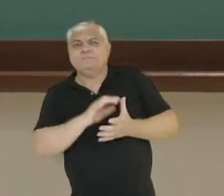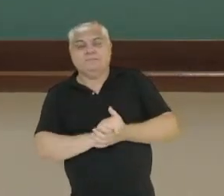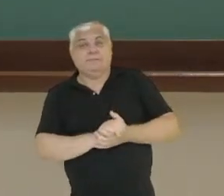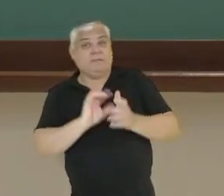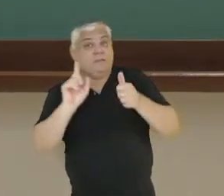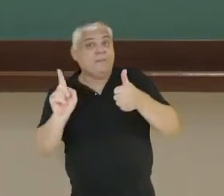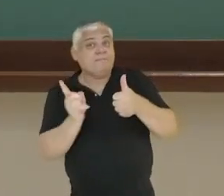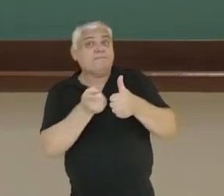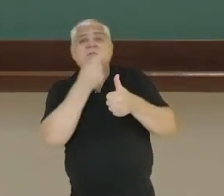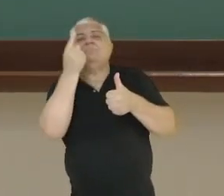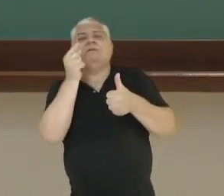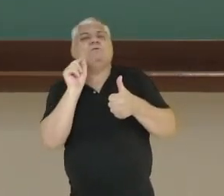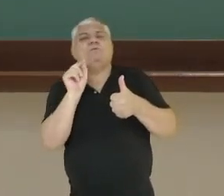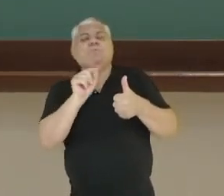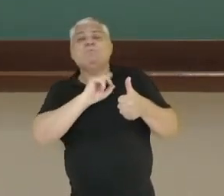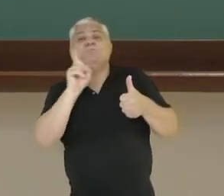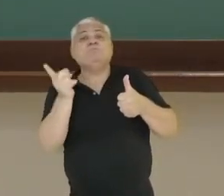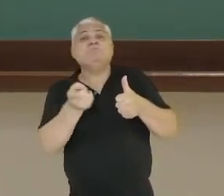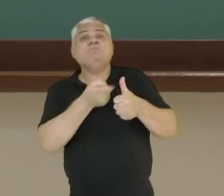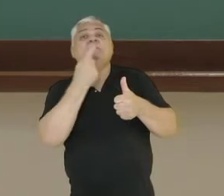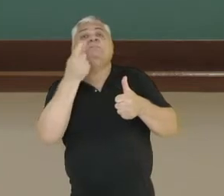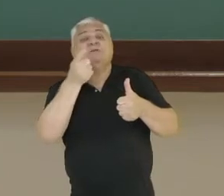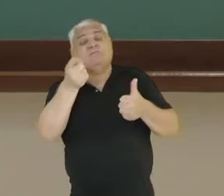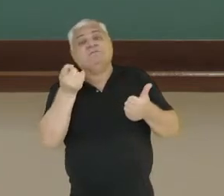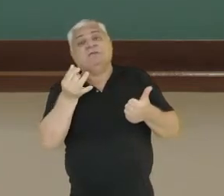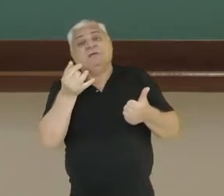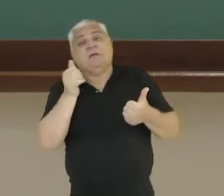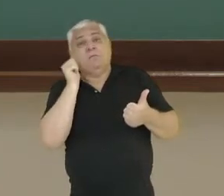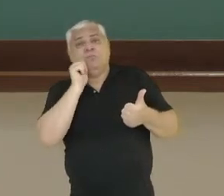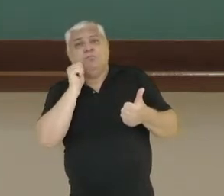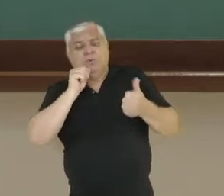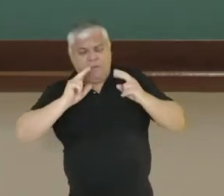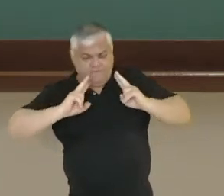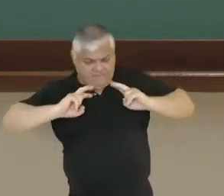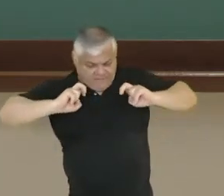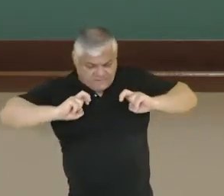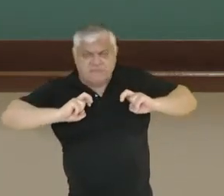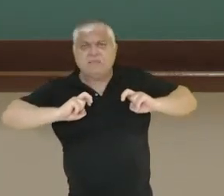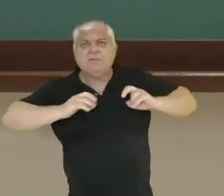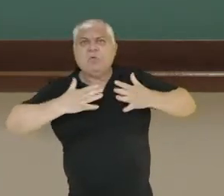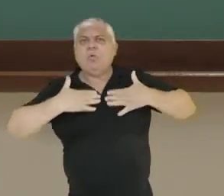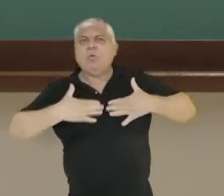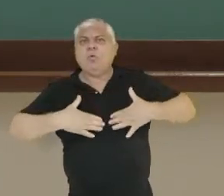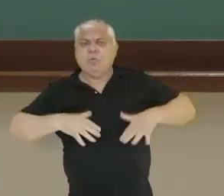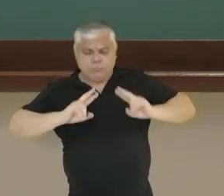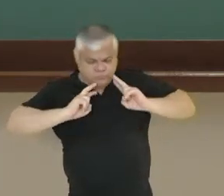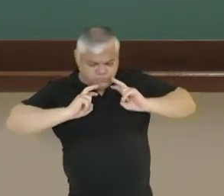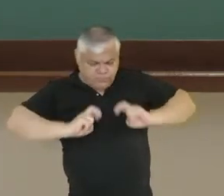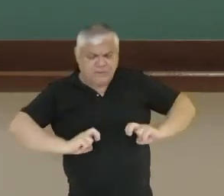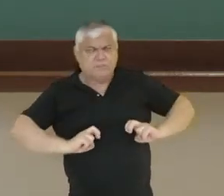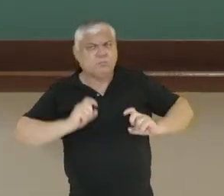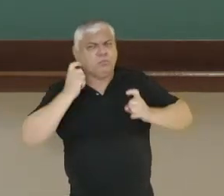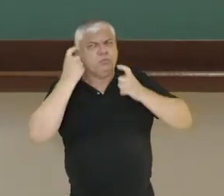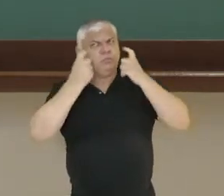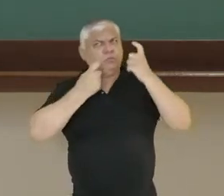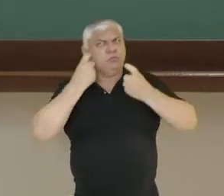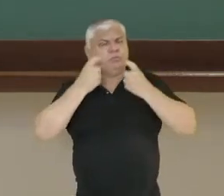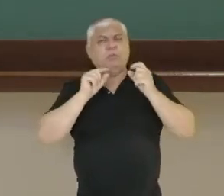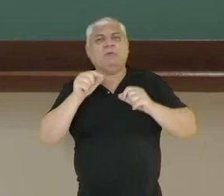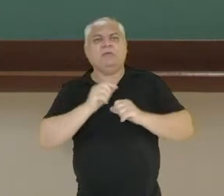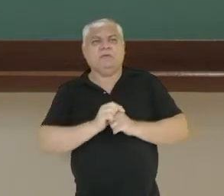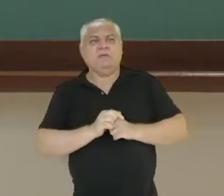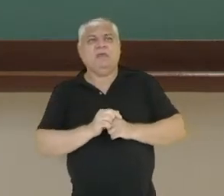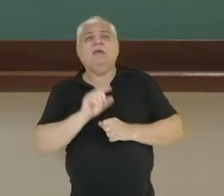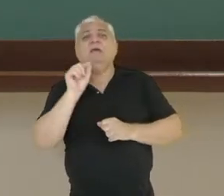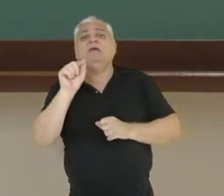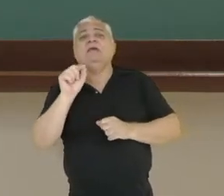primeiro sinal, ou que a mulher vai perceber e que vai começar a ficar preocupada ou não, né?